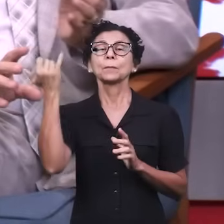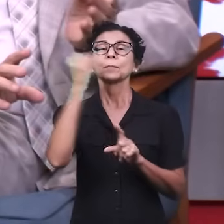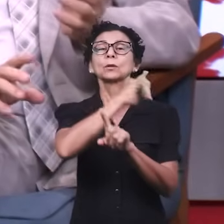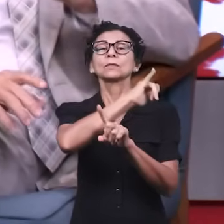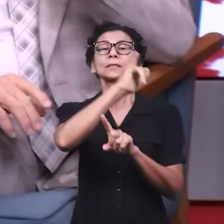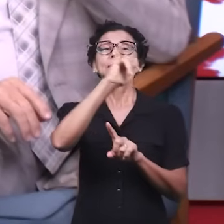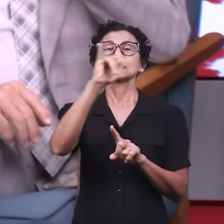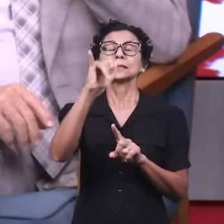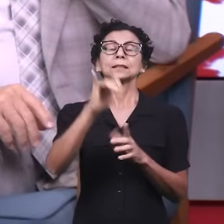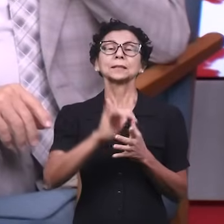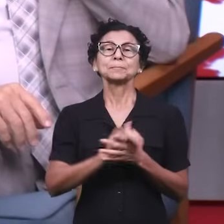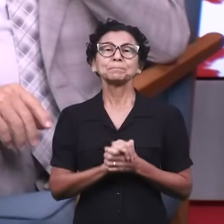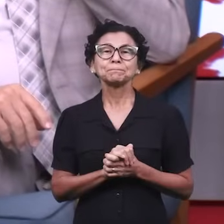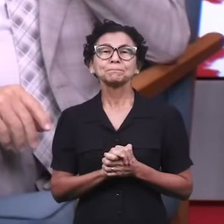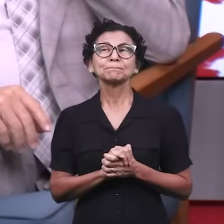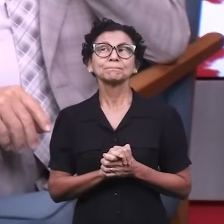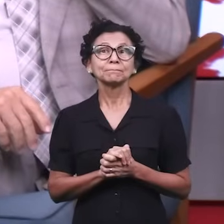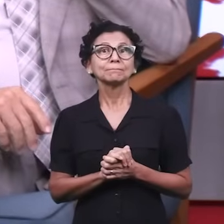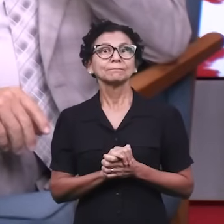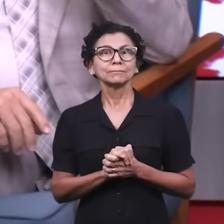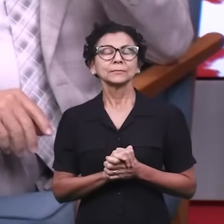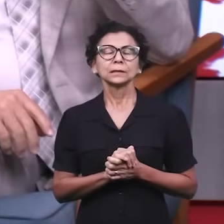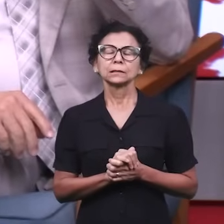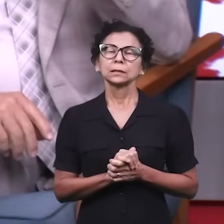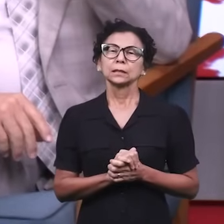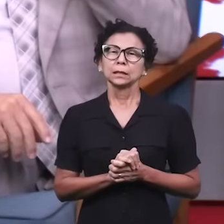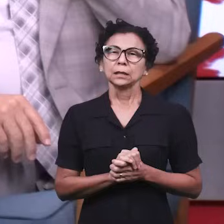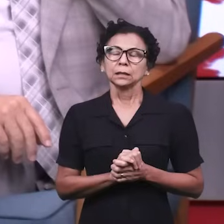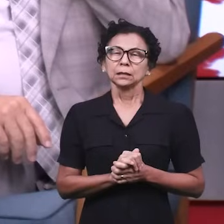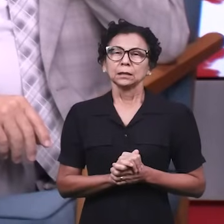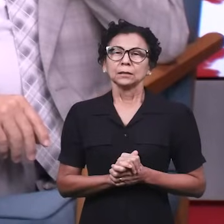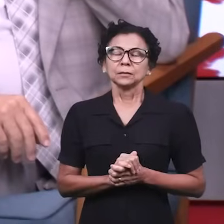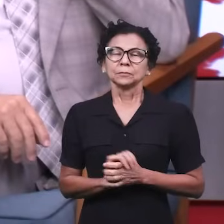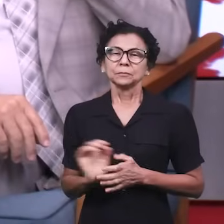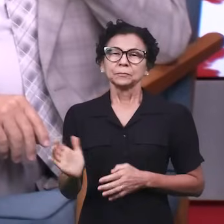A profecia edifica. Em outra ocasião,